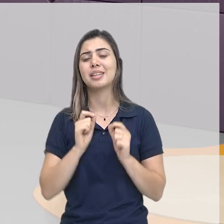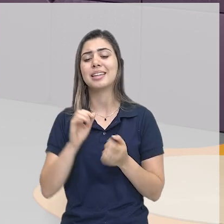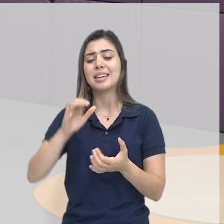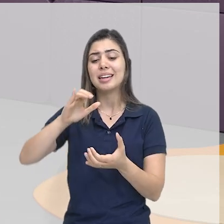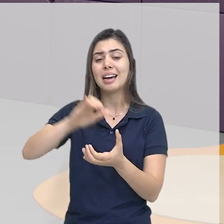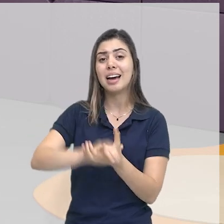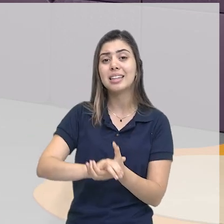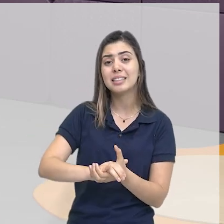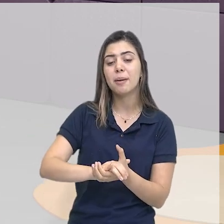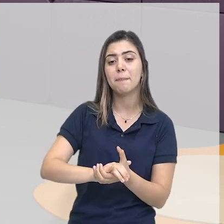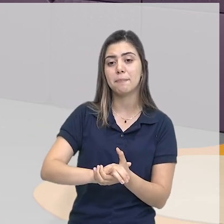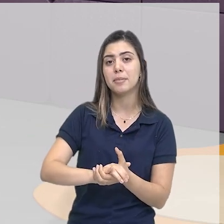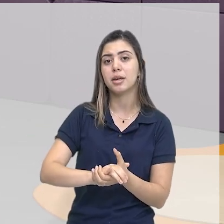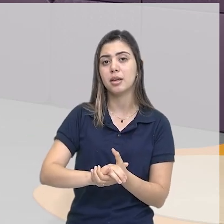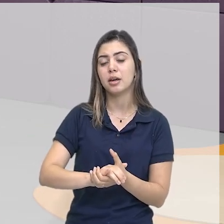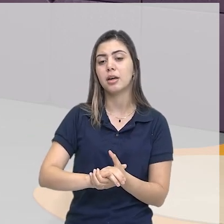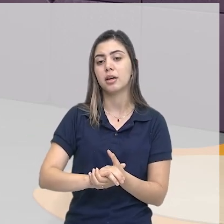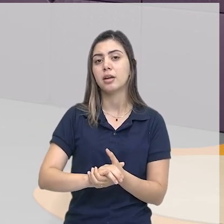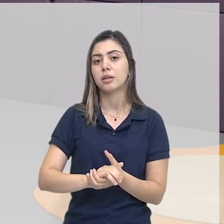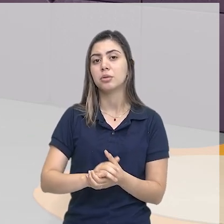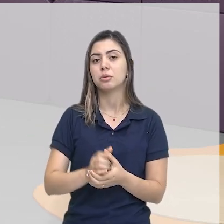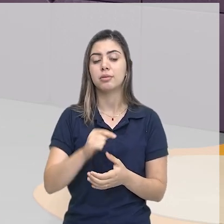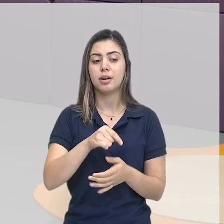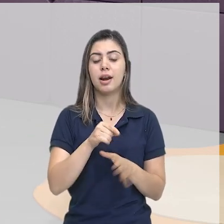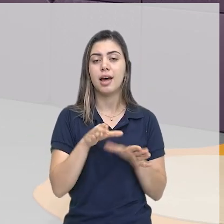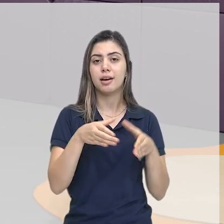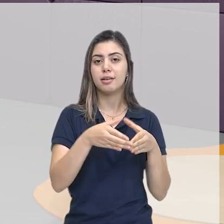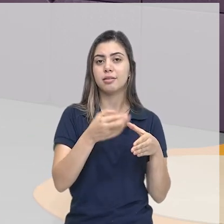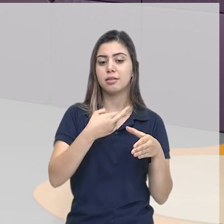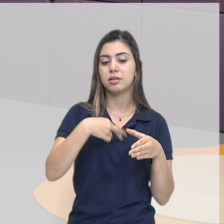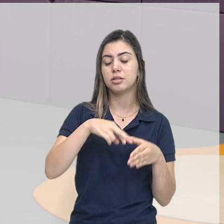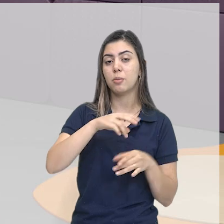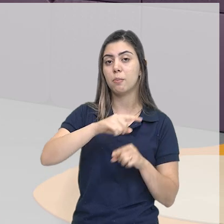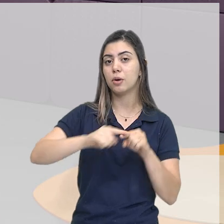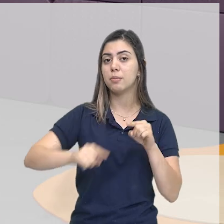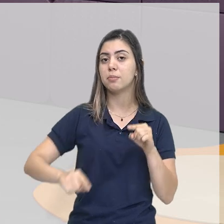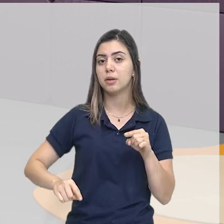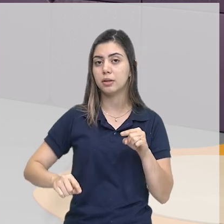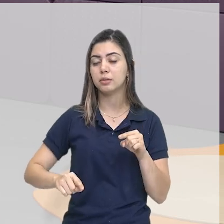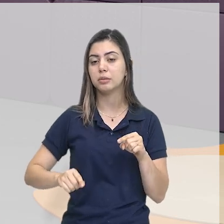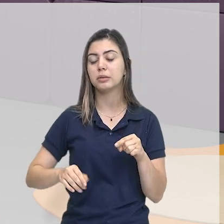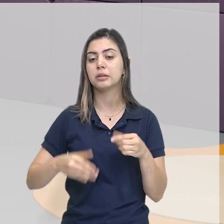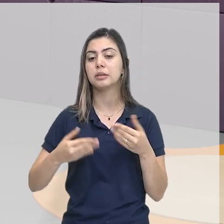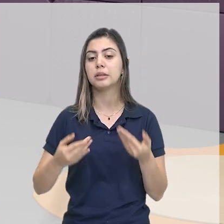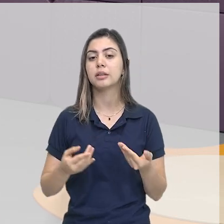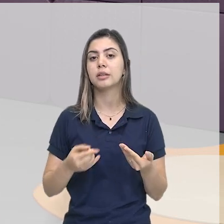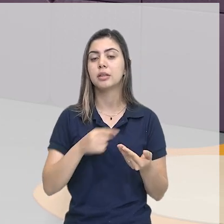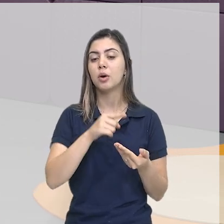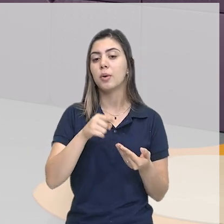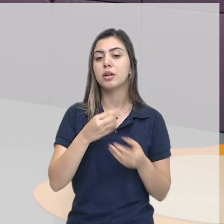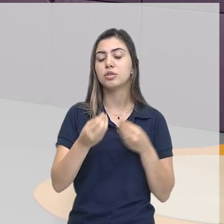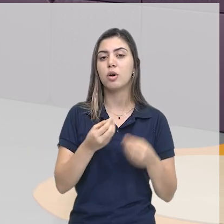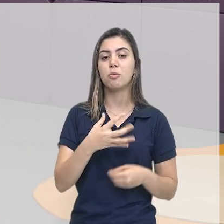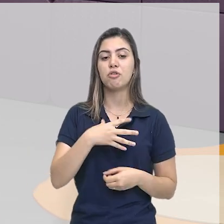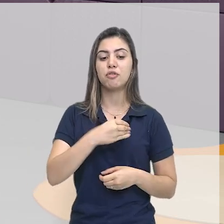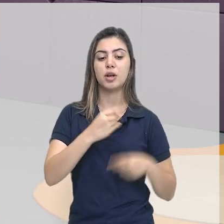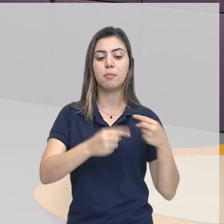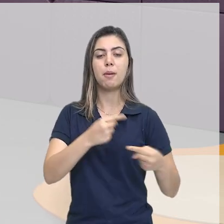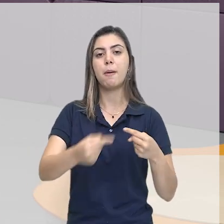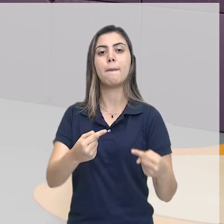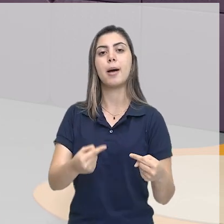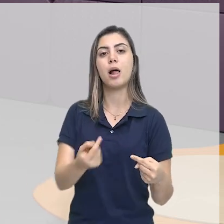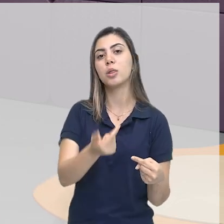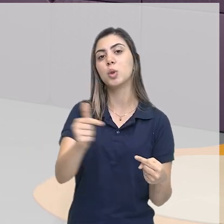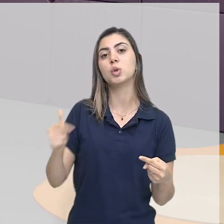casamento para os membros do clero, né, esses religiosos, eles não deixavam herdeiros. Então,